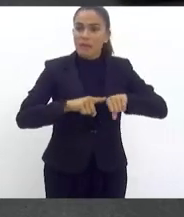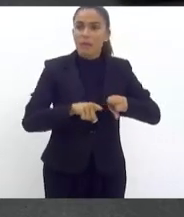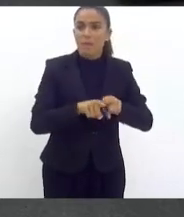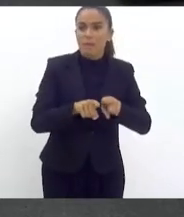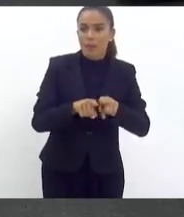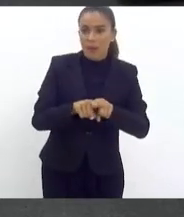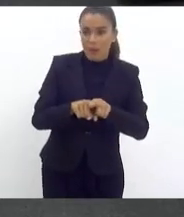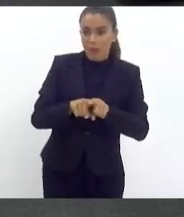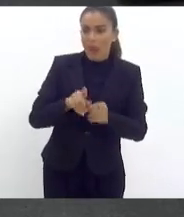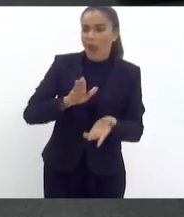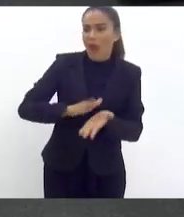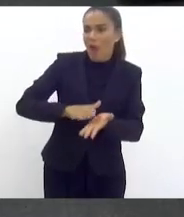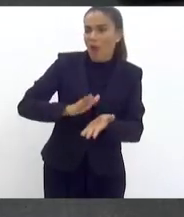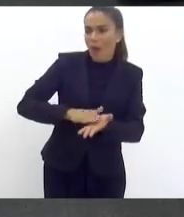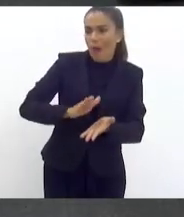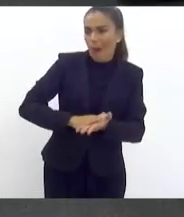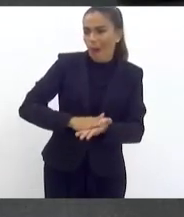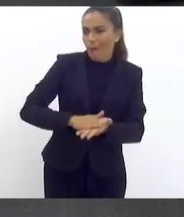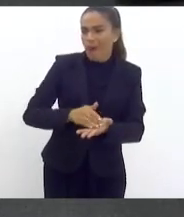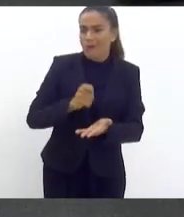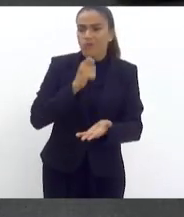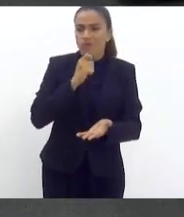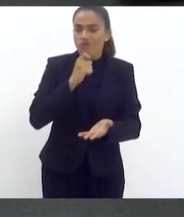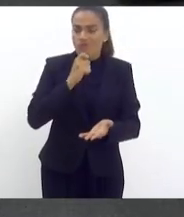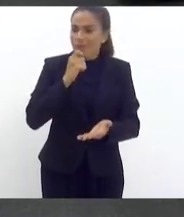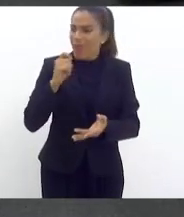cobrança indevida